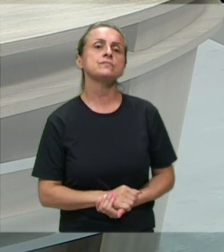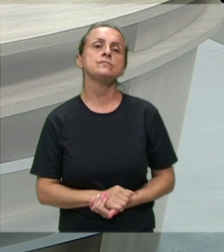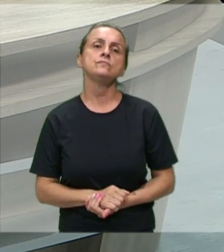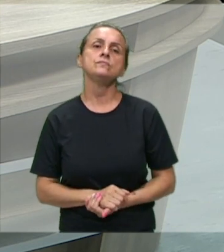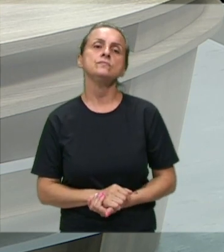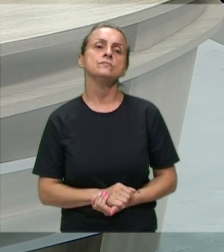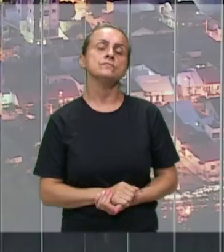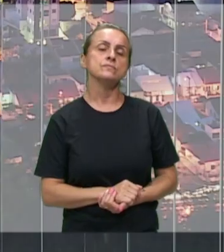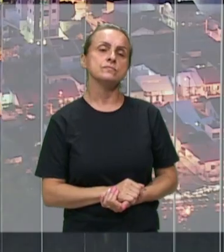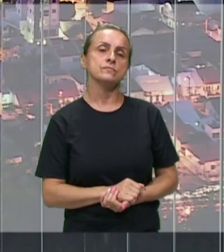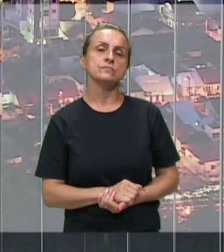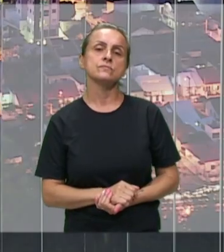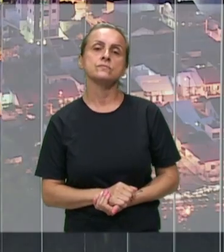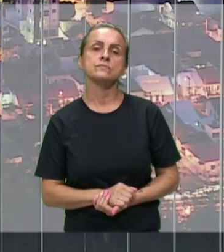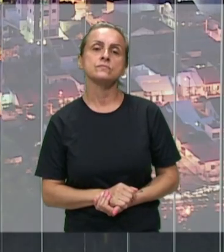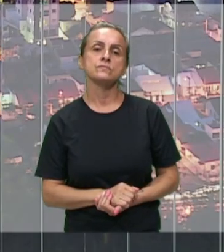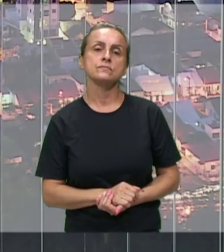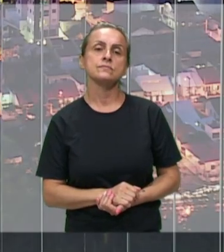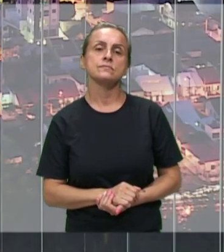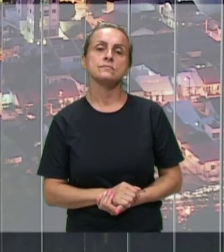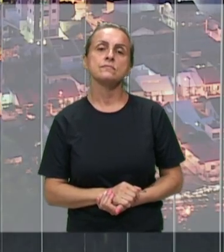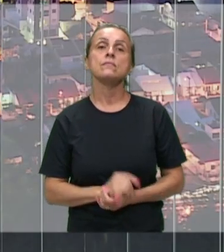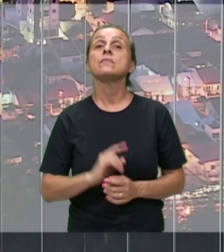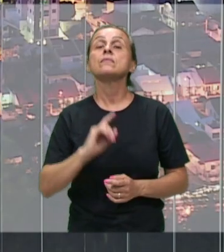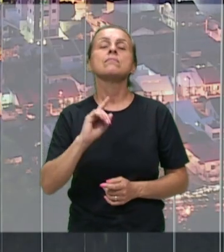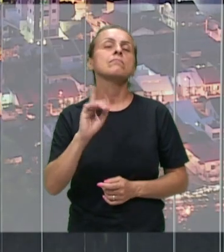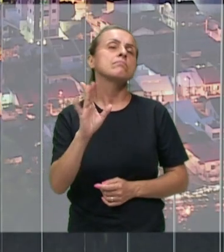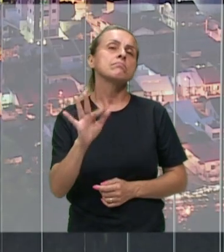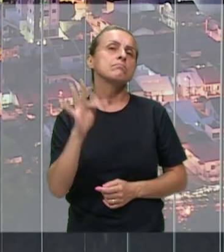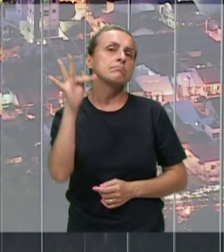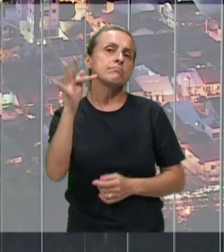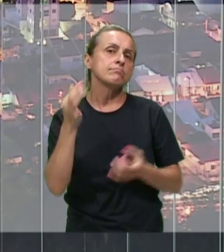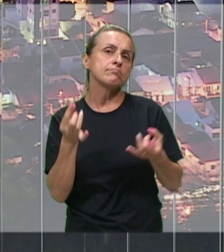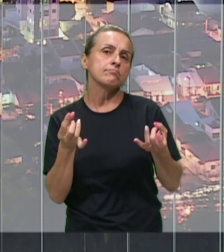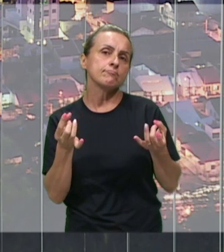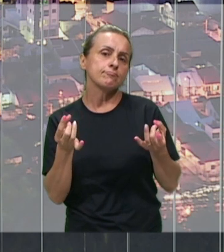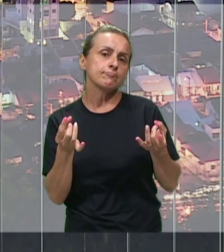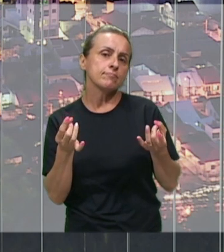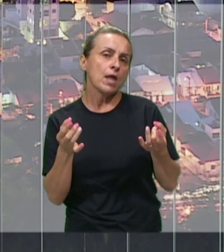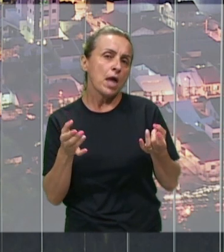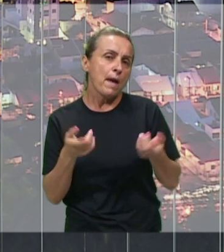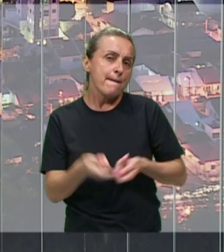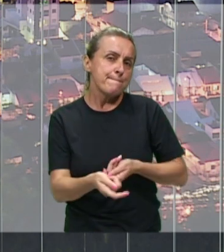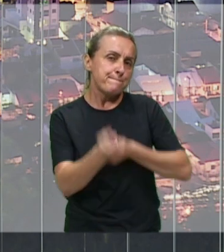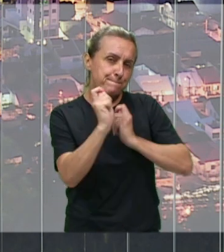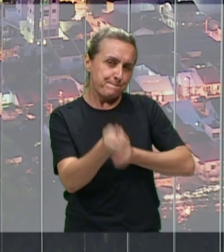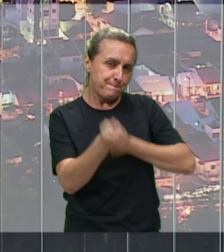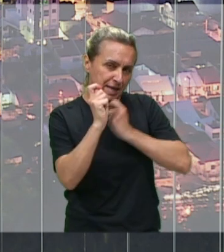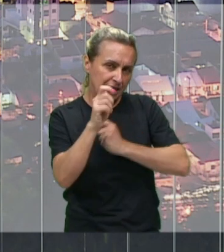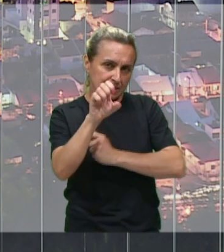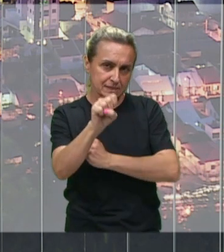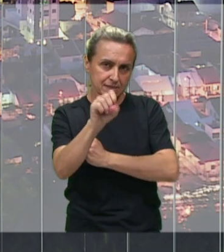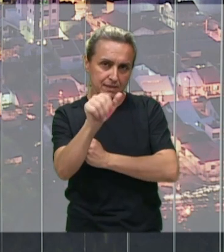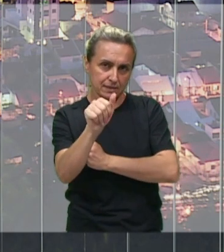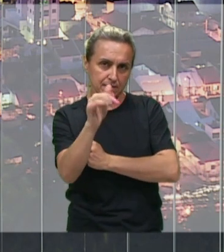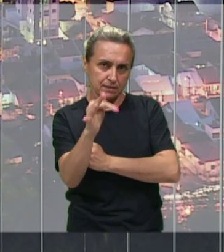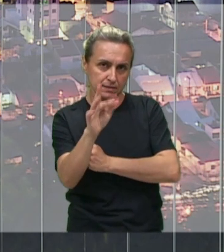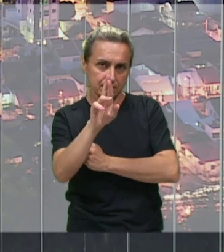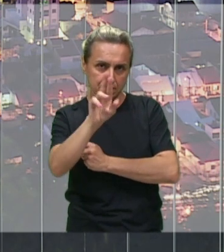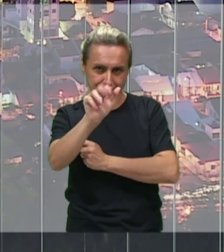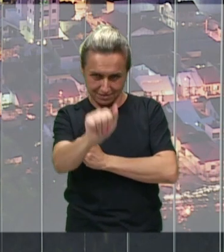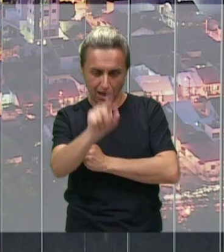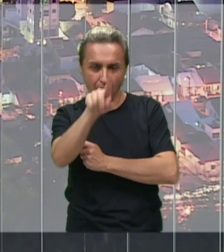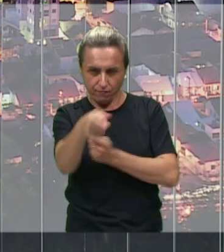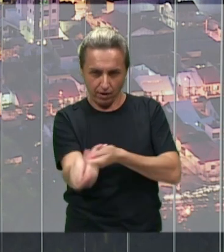imediata, digamos assim. Próximas safras, né? Como é que está essa questão? Já tem alguma perspectiva de como